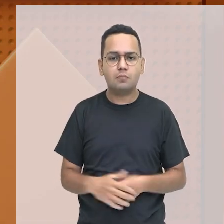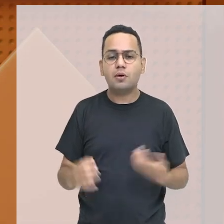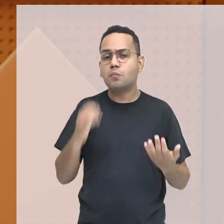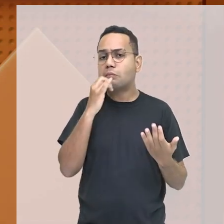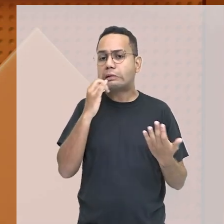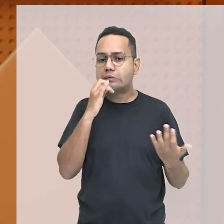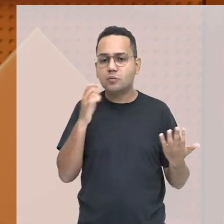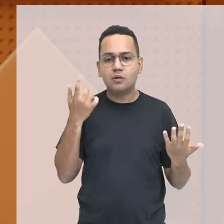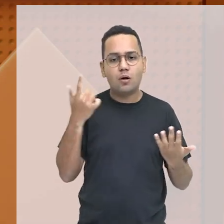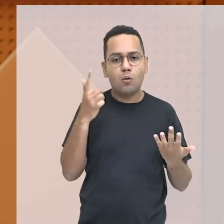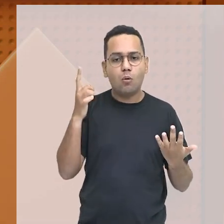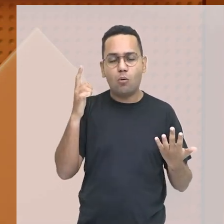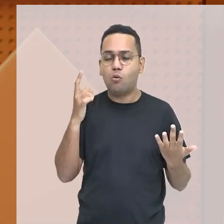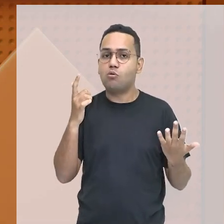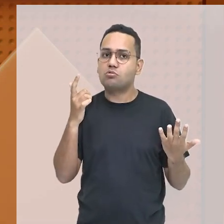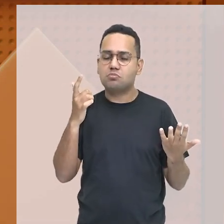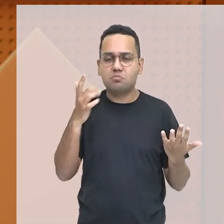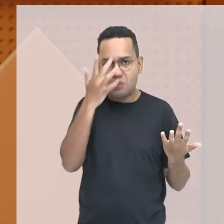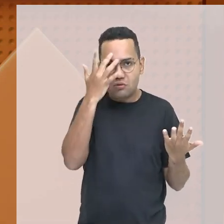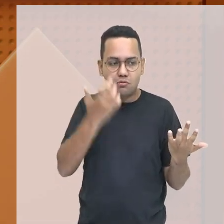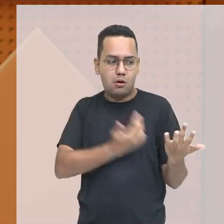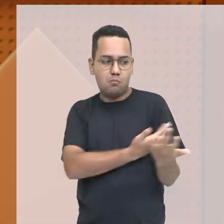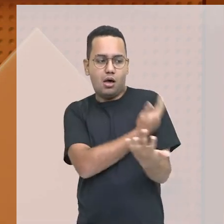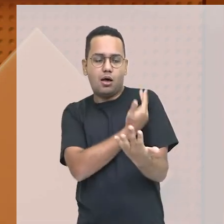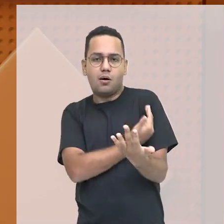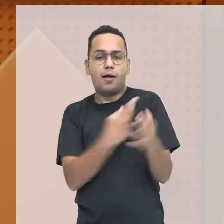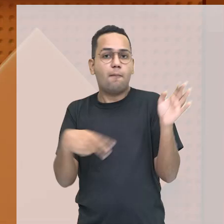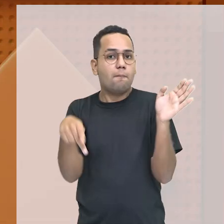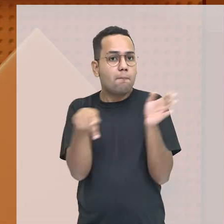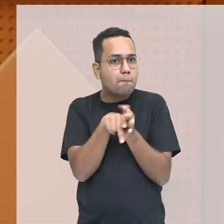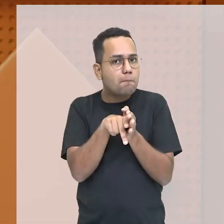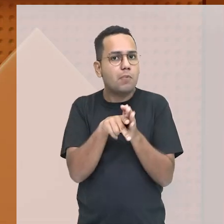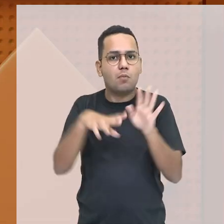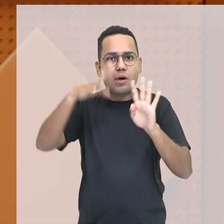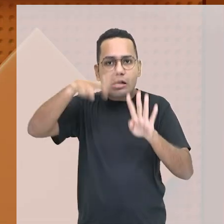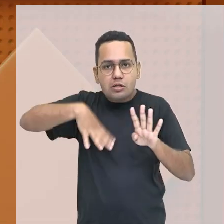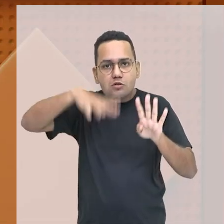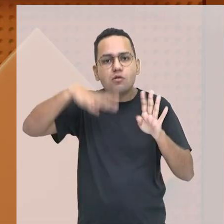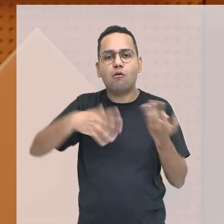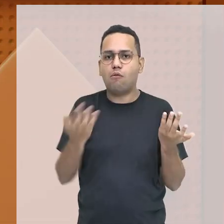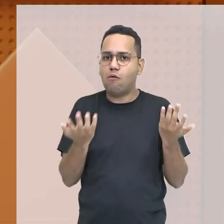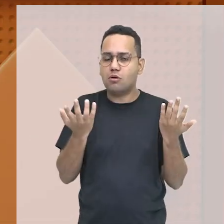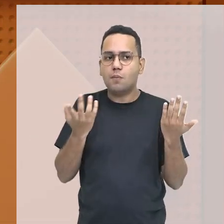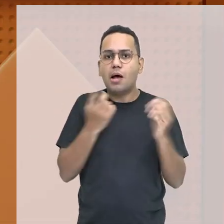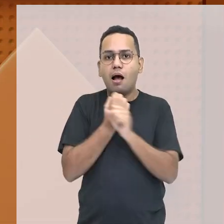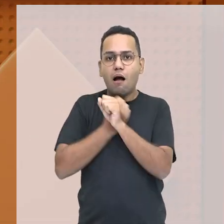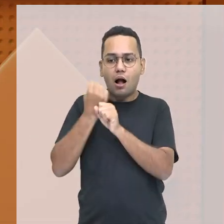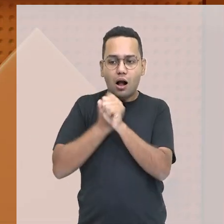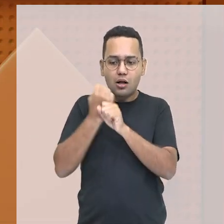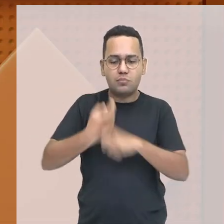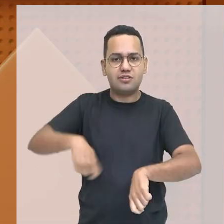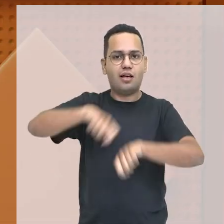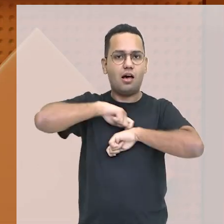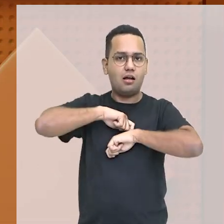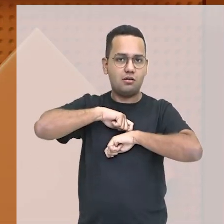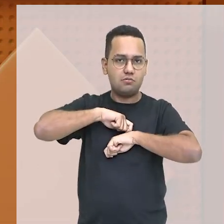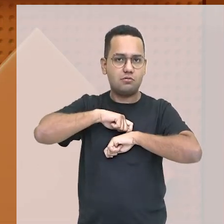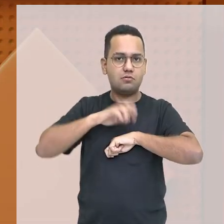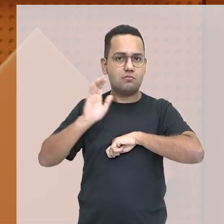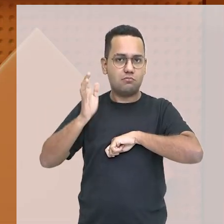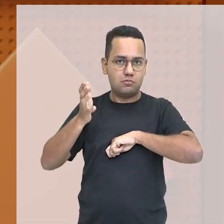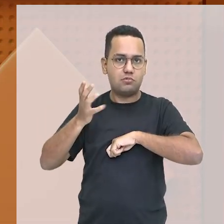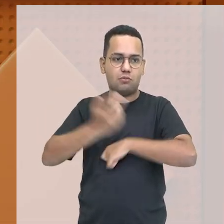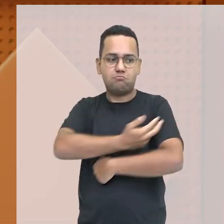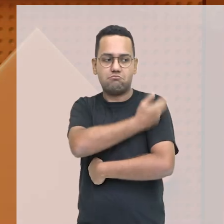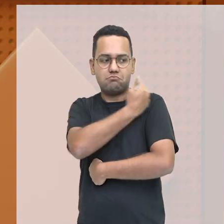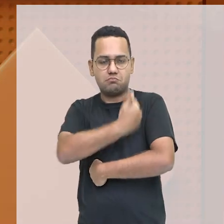aqueles símbolos, alguns que são sagrados, tá? Alguns aí que levaram muitos anos para que alguém merecesse lá entre os maoris de